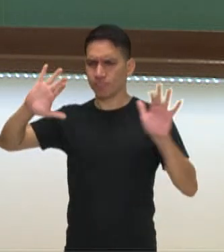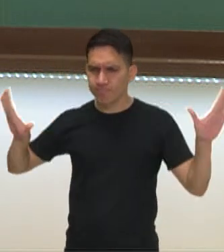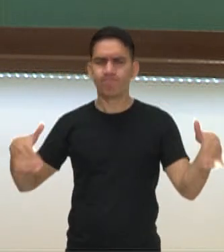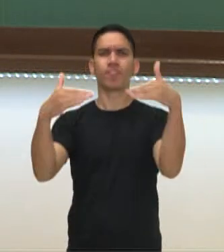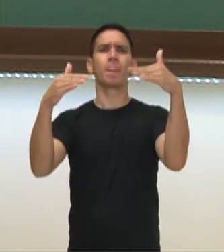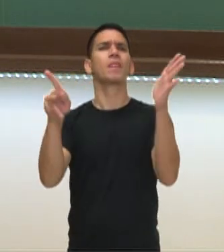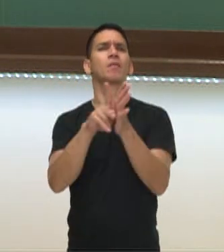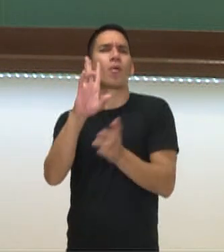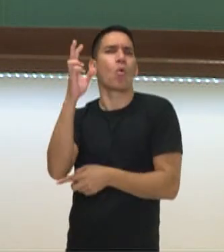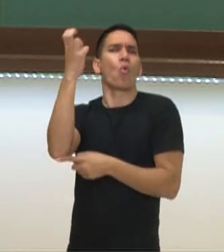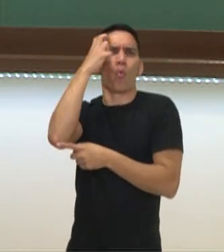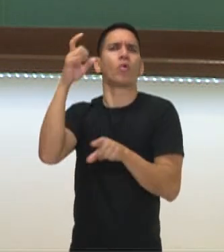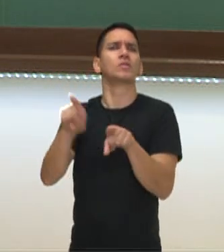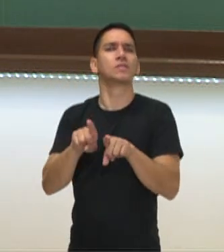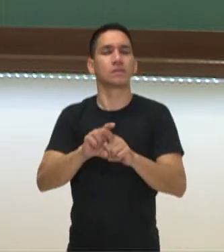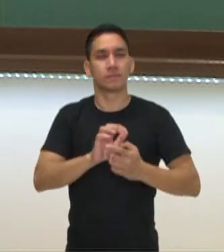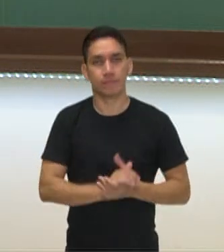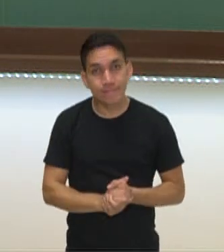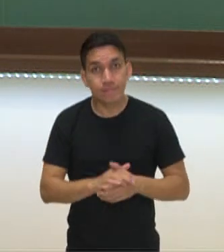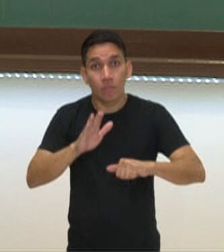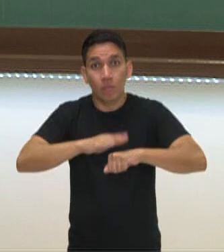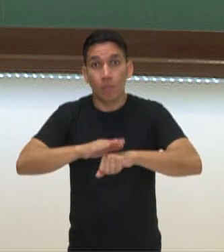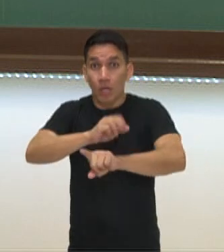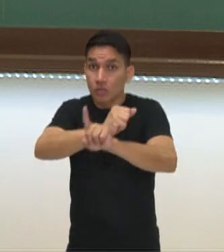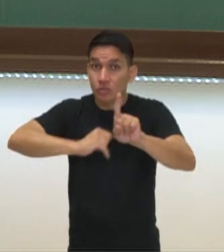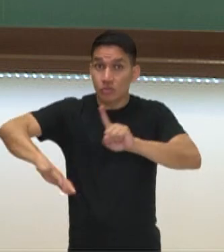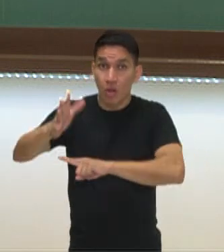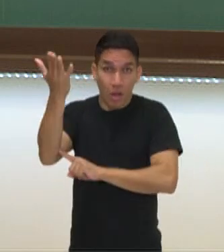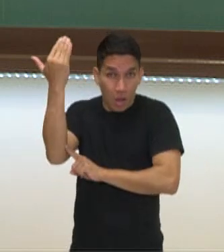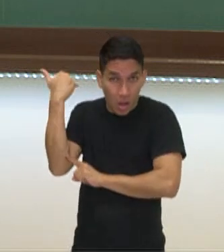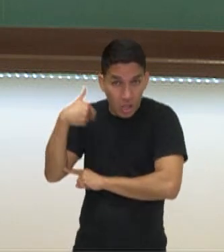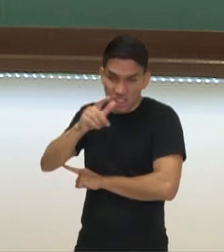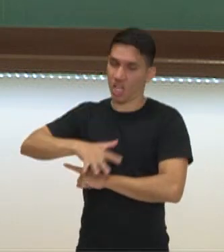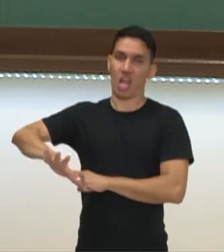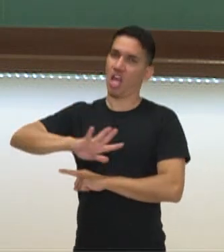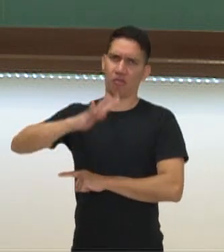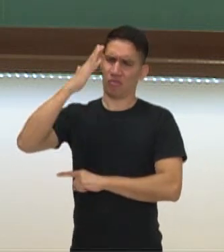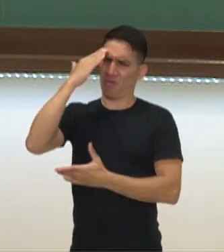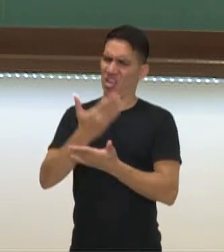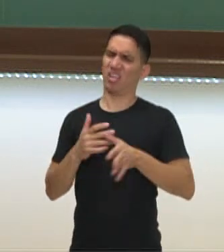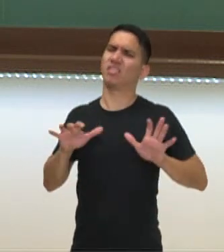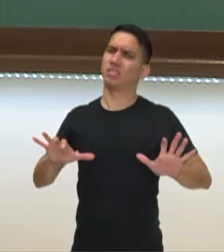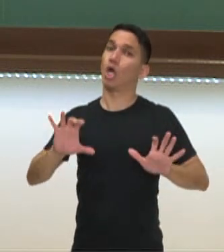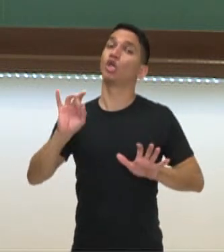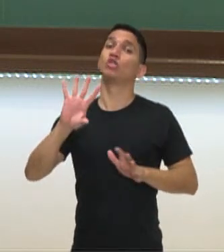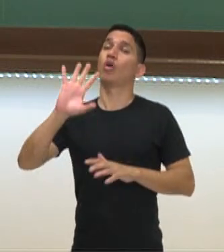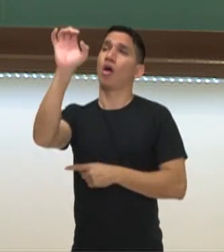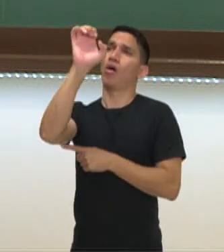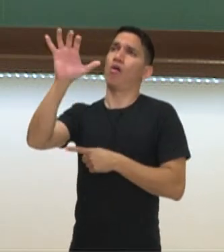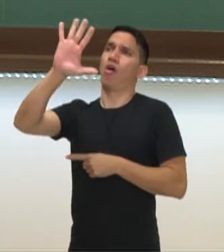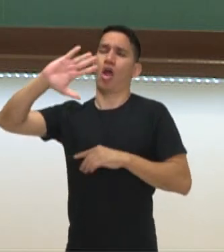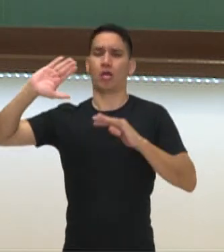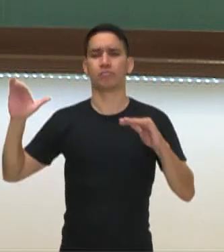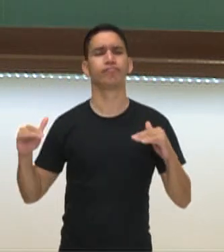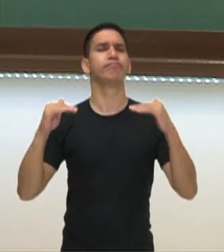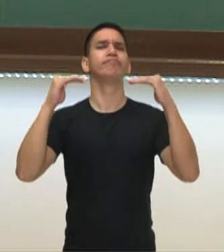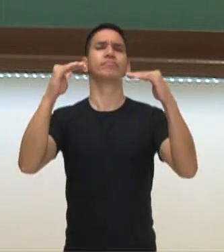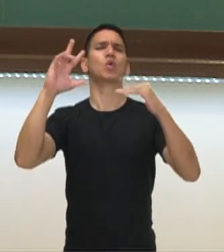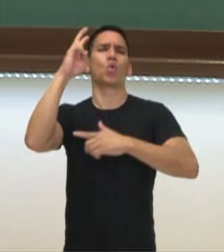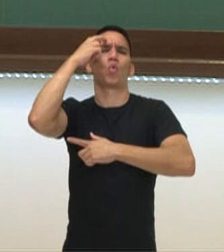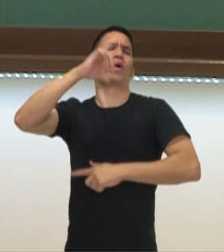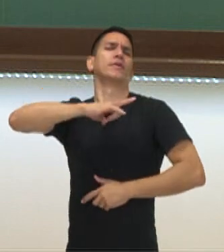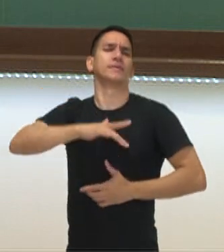né, quando a sociedade no geral não pensava dessa forma, pensava que apenas os europeus eram detentores de